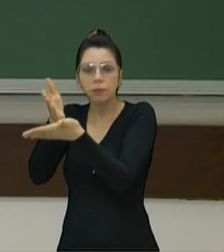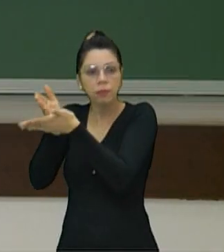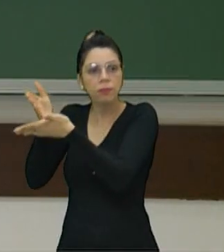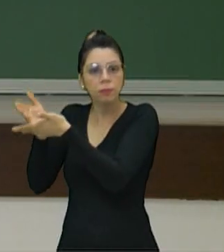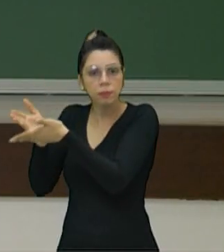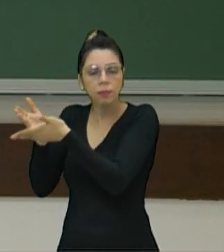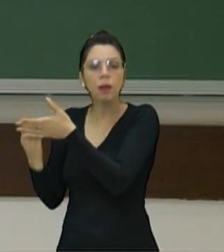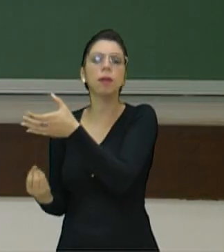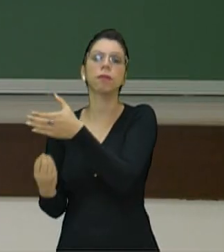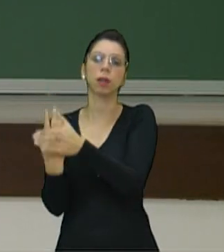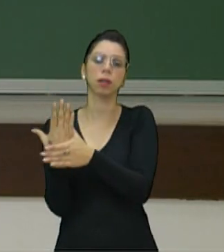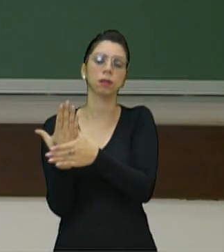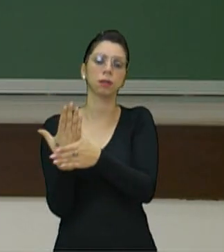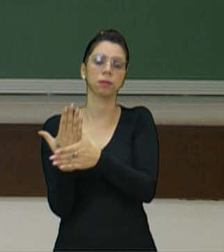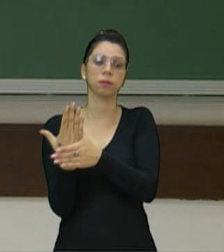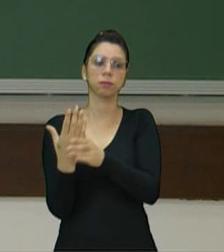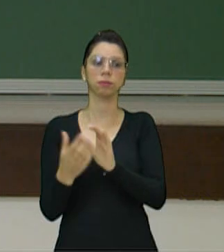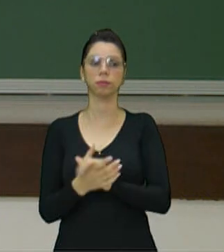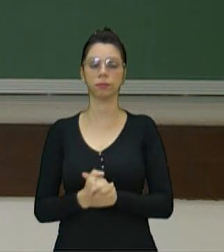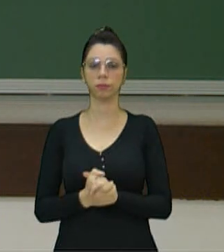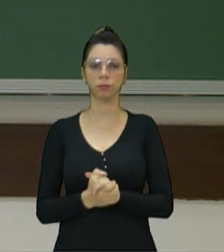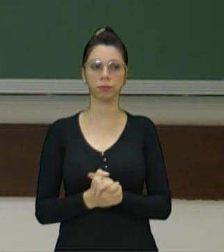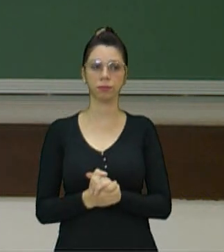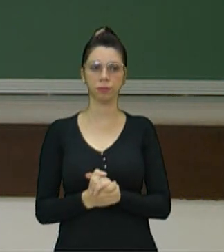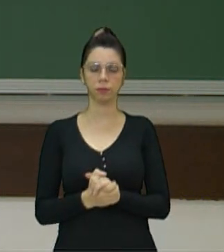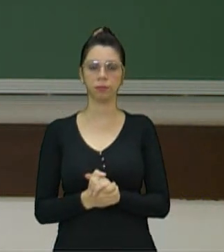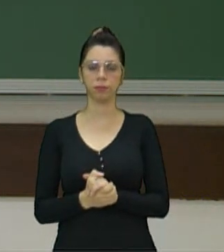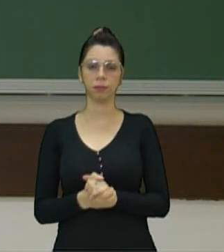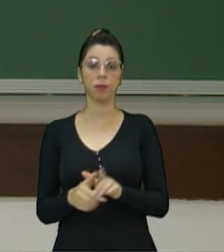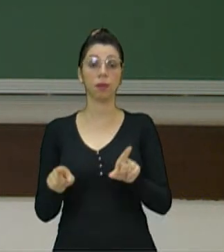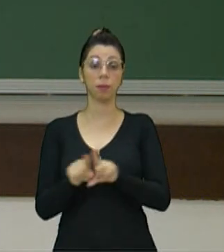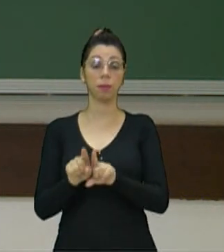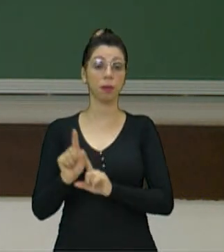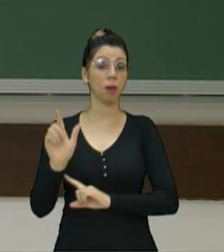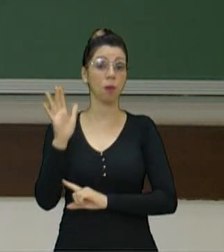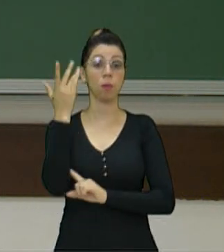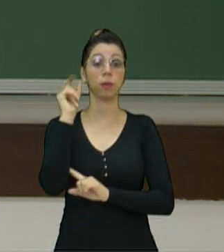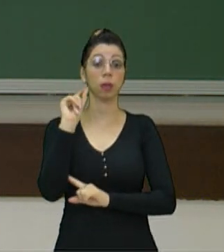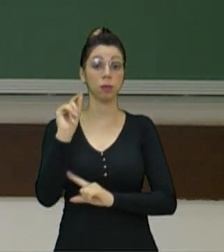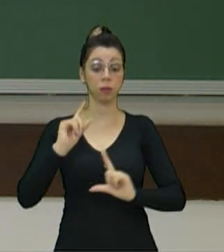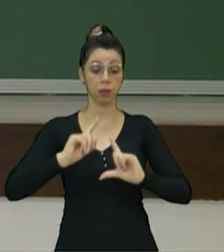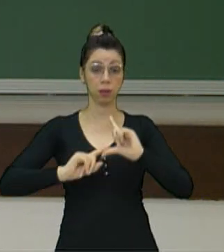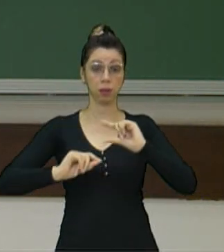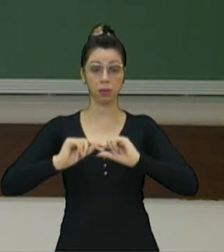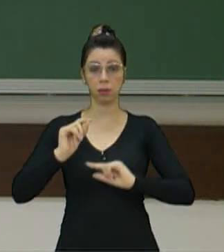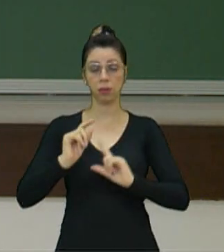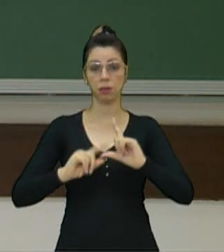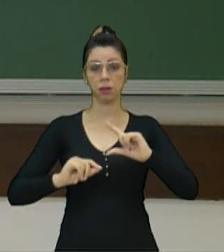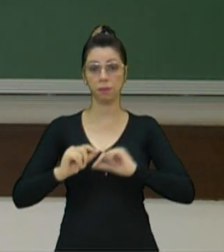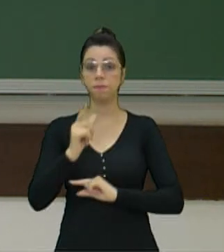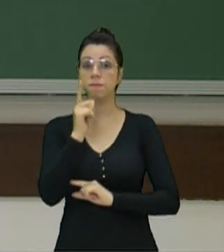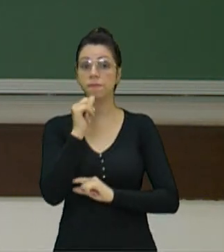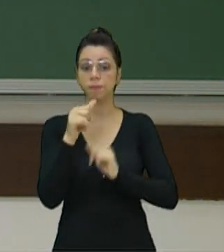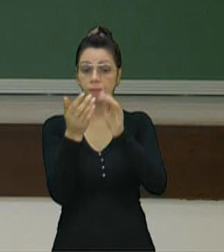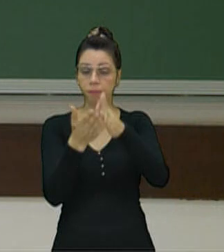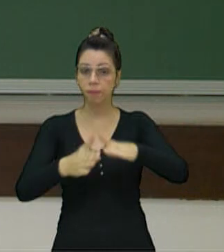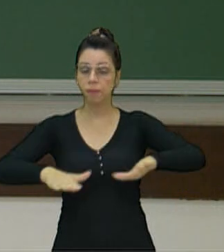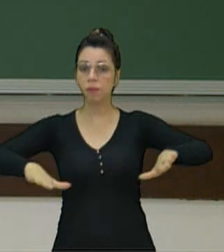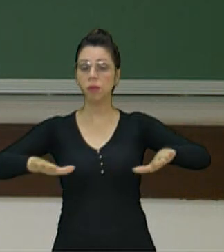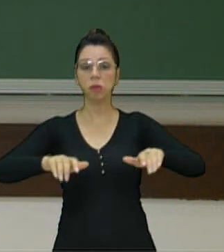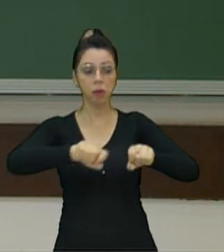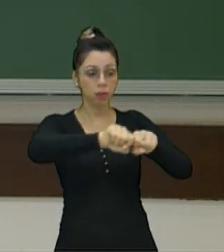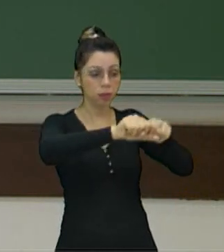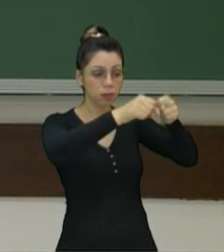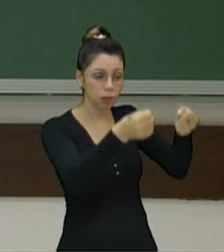ali. Voltando um pouquinho, isso aqui também acontece em estrelas do mar. Se a gente quebrar partes de uma estrela do mar, ela vai regenerar